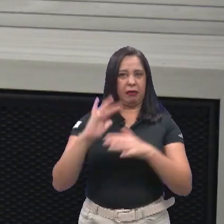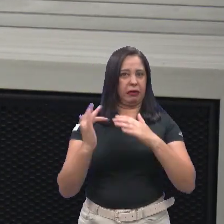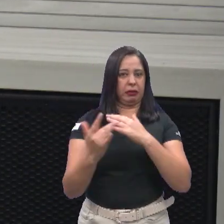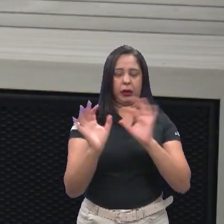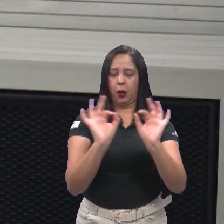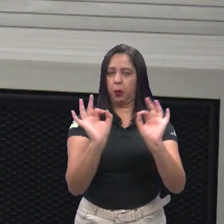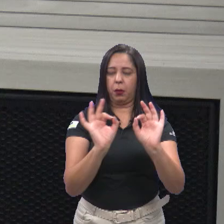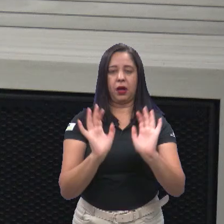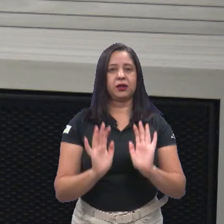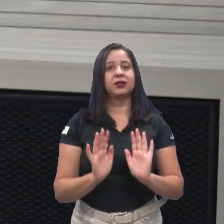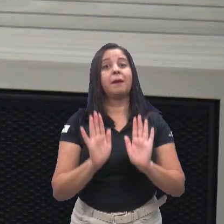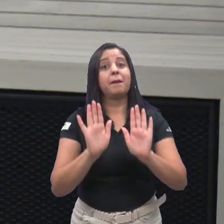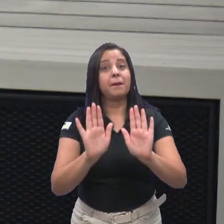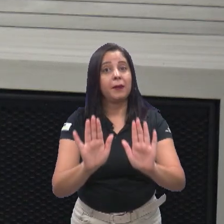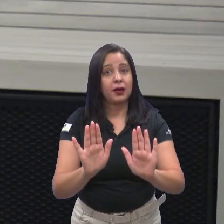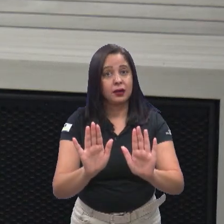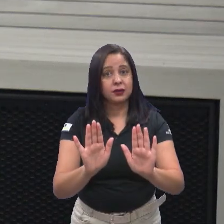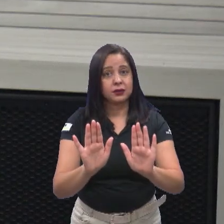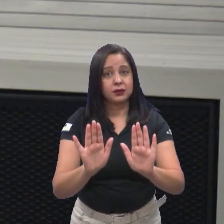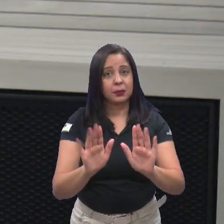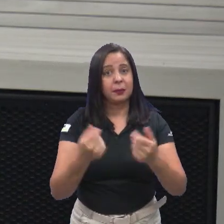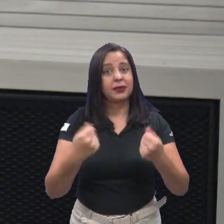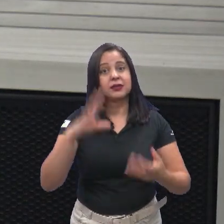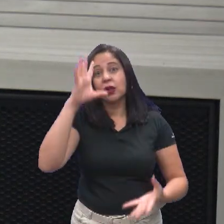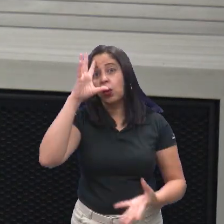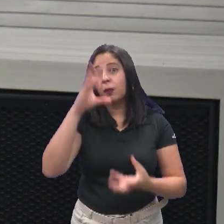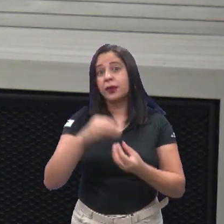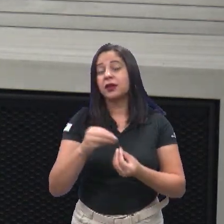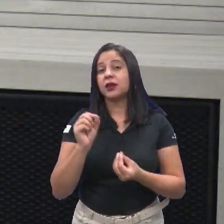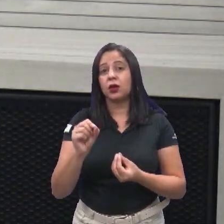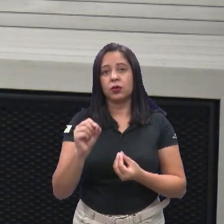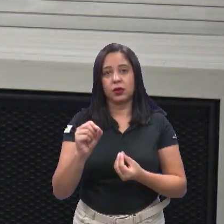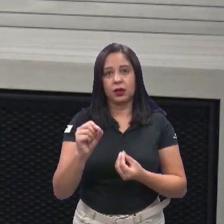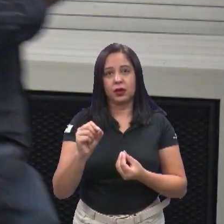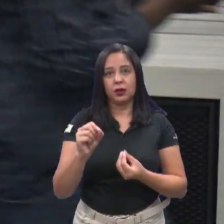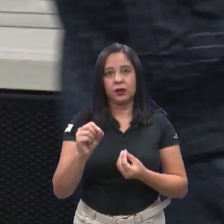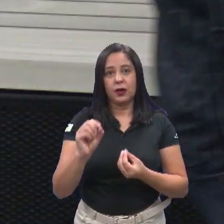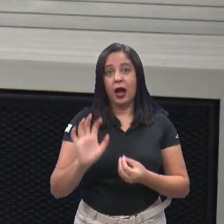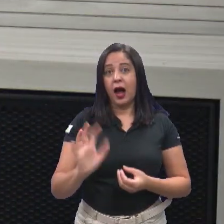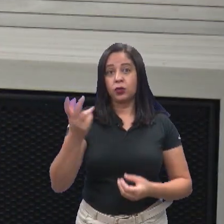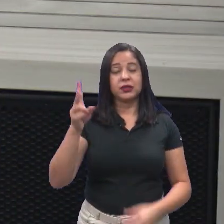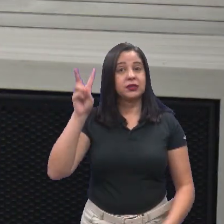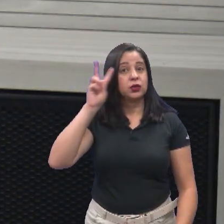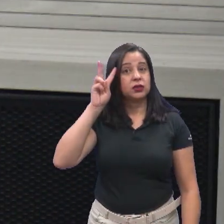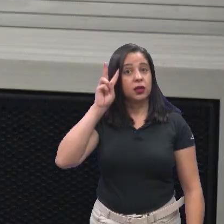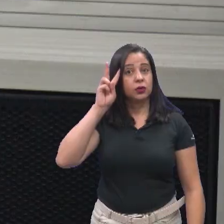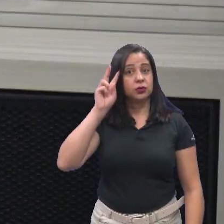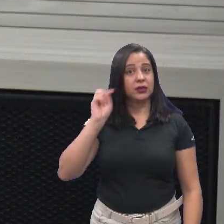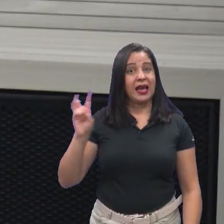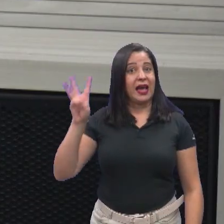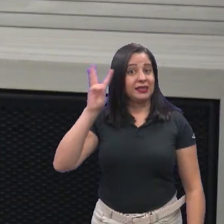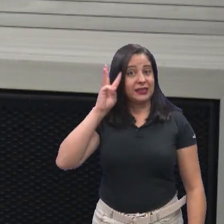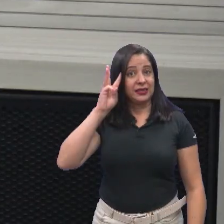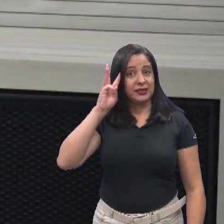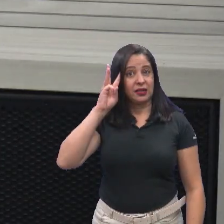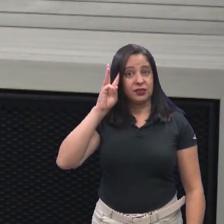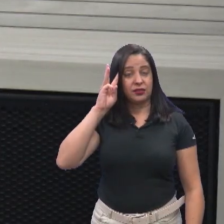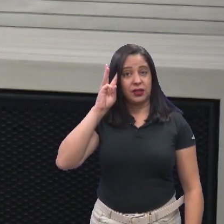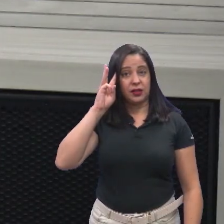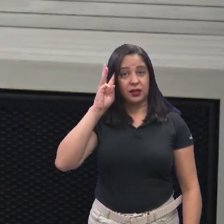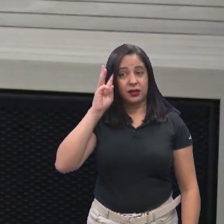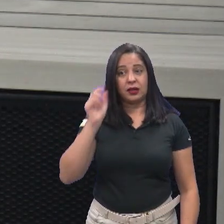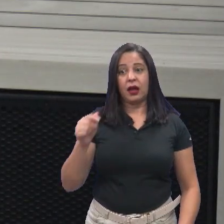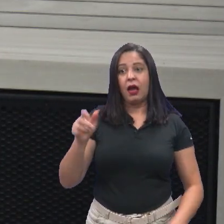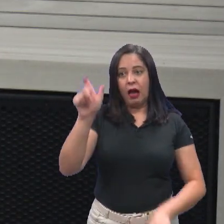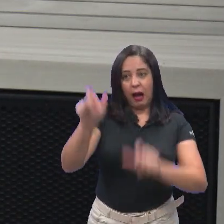Né? Mas a gente tem que entender o seguinte, isso aconteceu na segunda-feira, na terça-feira eles vieram aqui, vocês aprovaram o